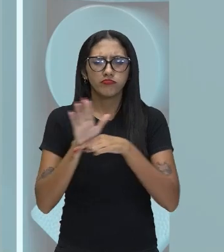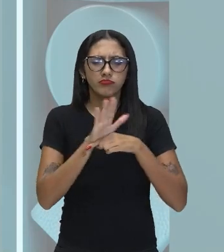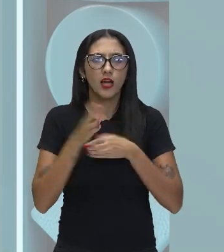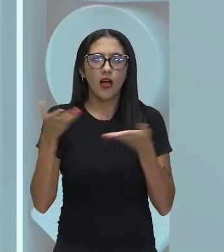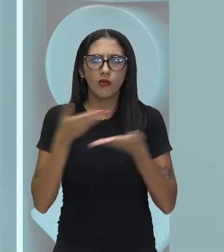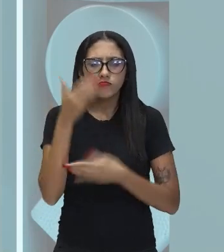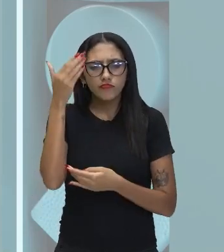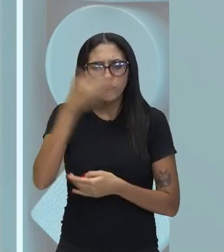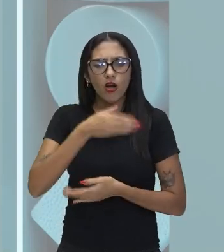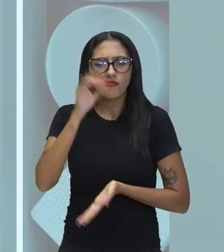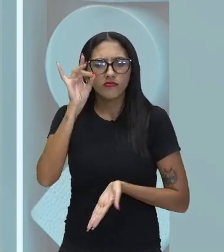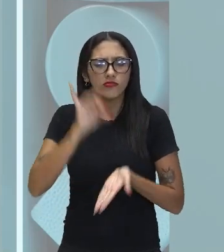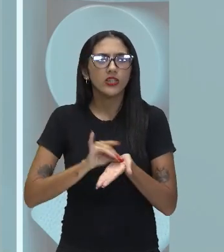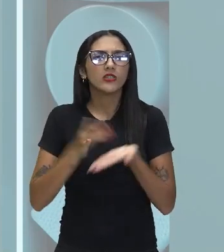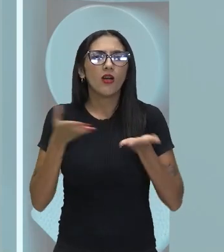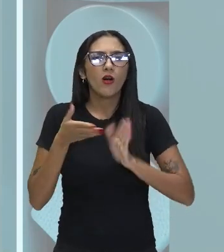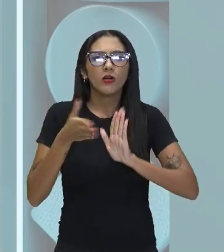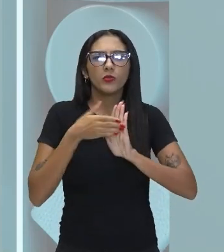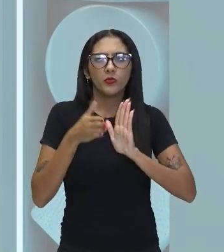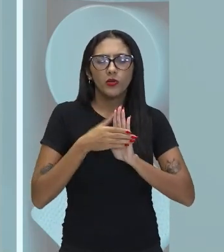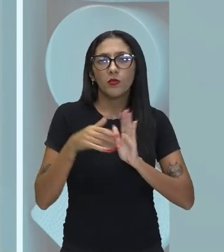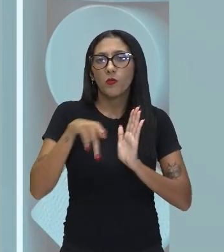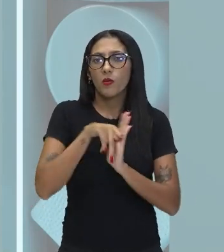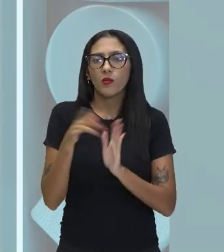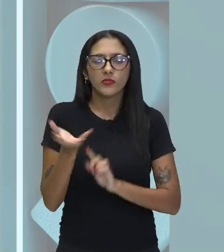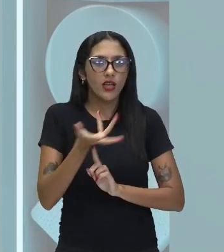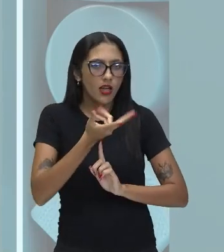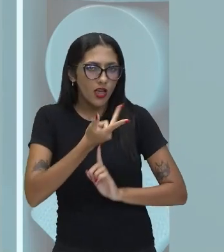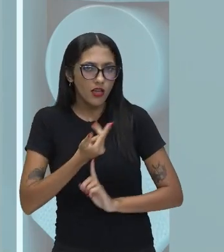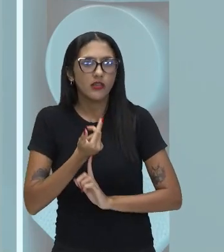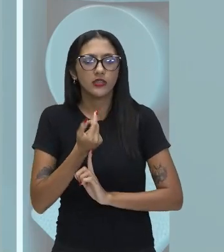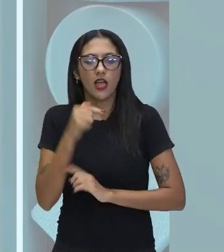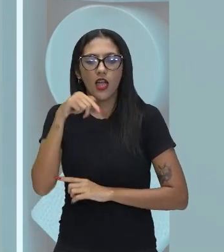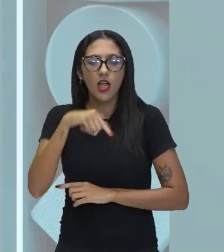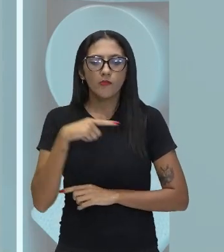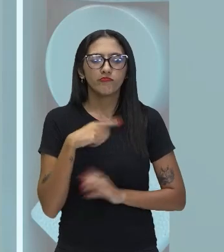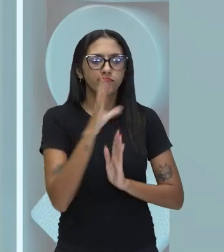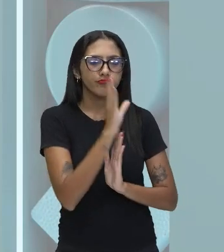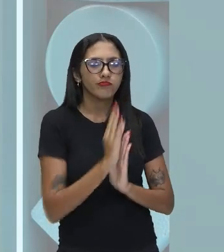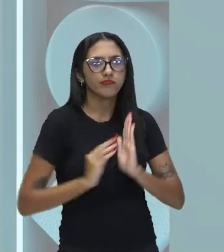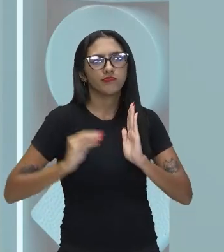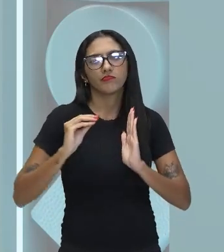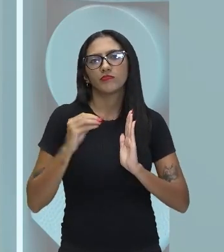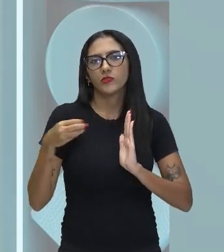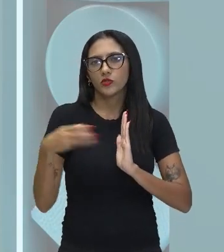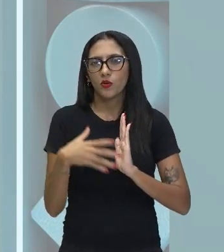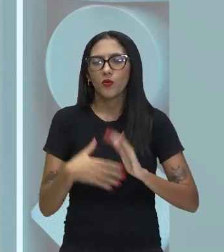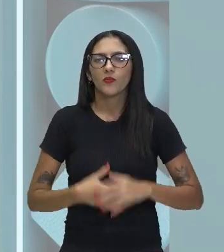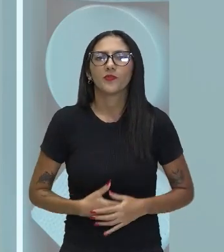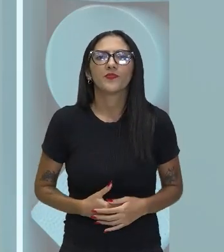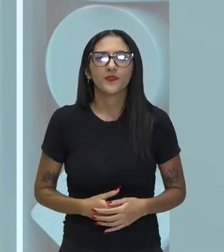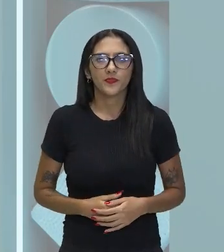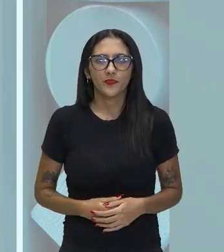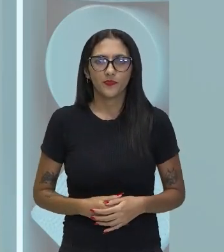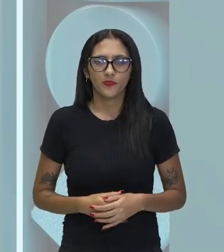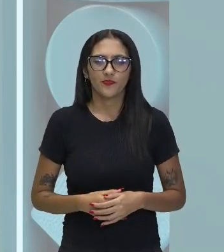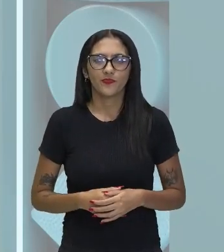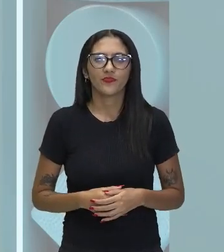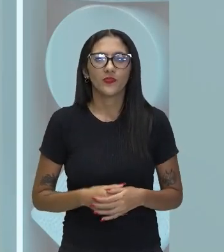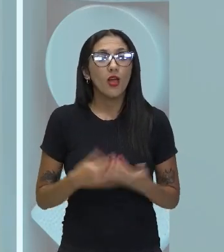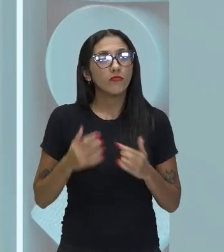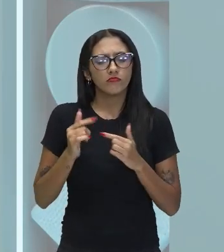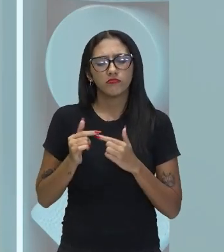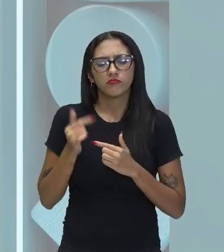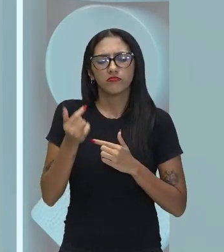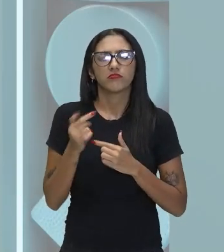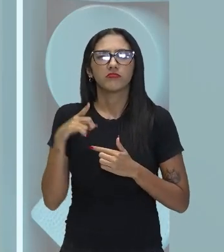de agora, nossa proposta para a arte é esta, ok? E aí, então, se é a partir deste movimento que